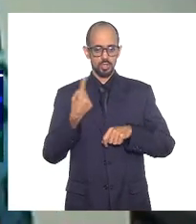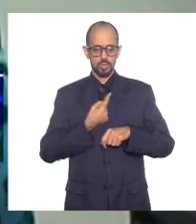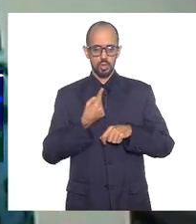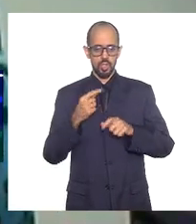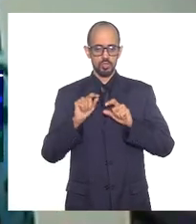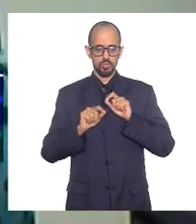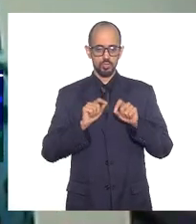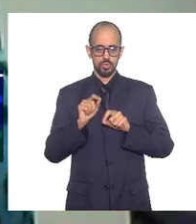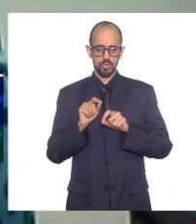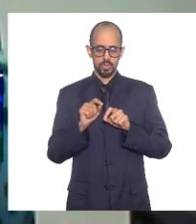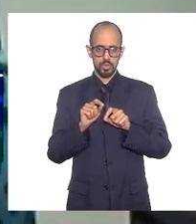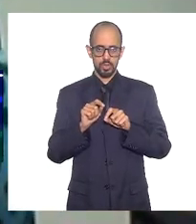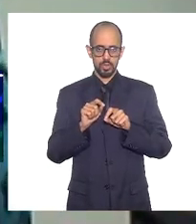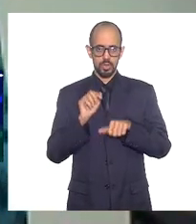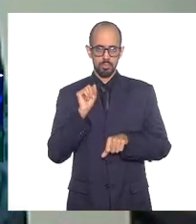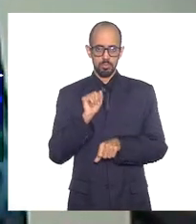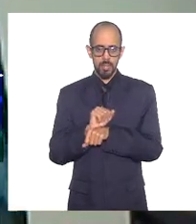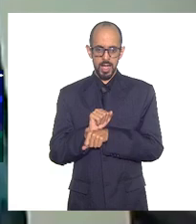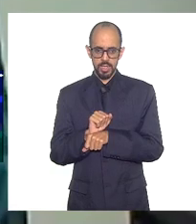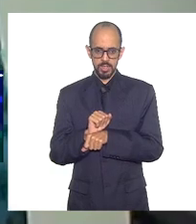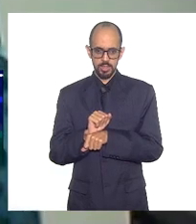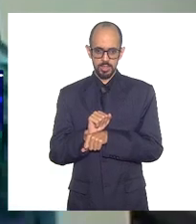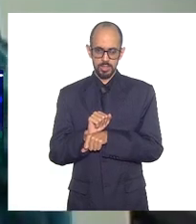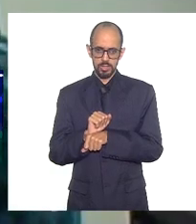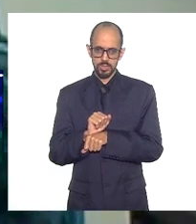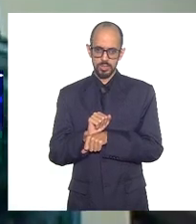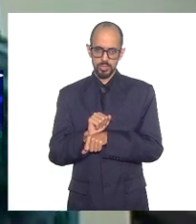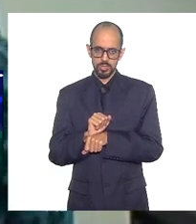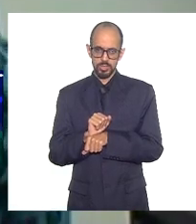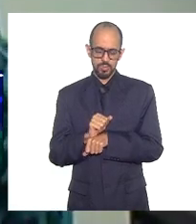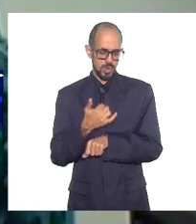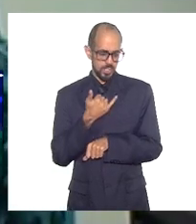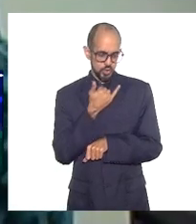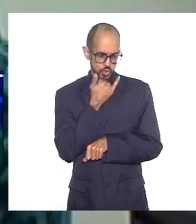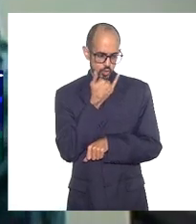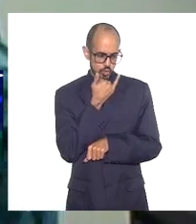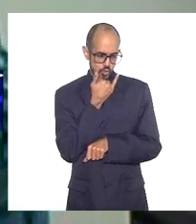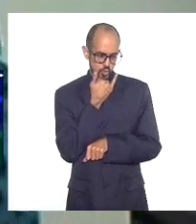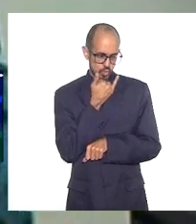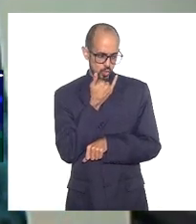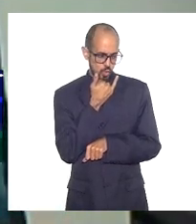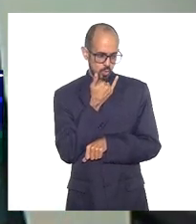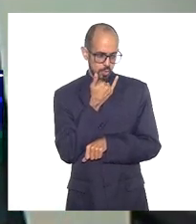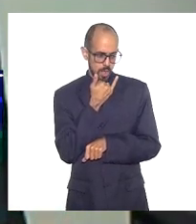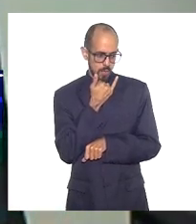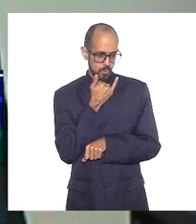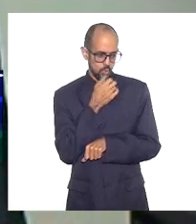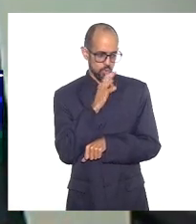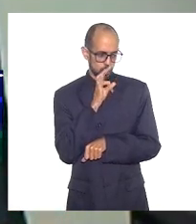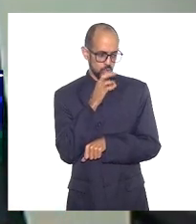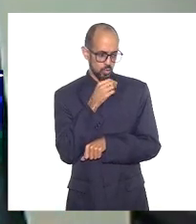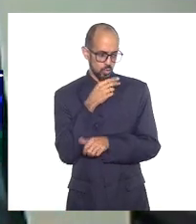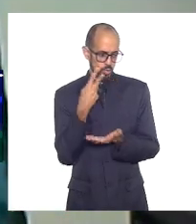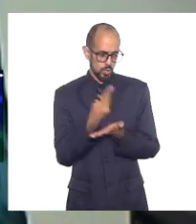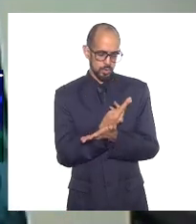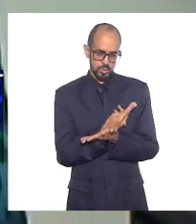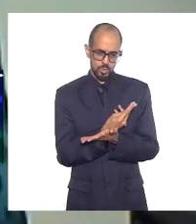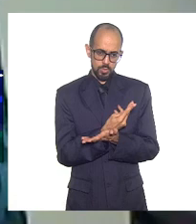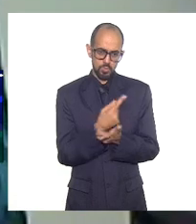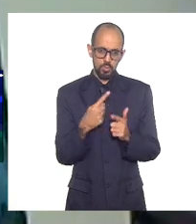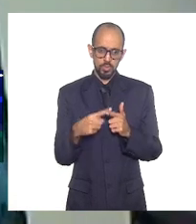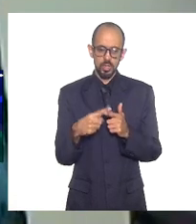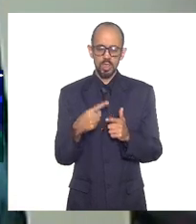gente pare de dar desculpas para esta situação. Por que, que eu resolvi falar hoje,